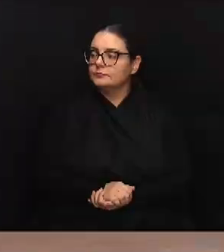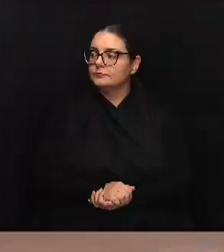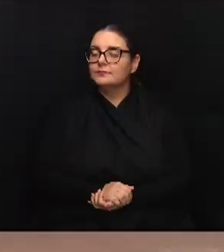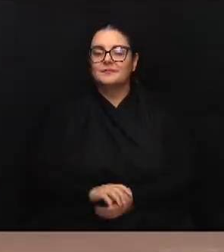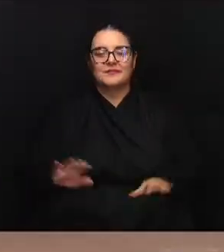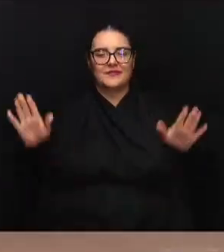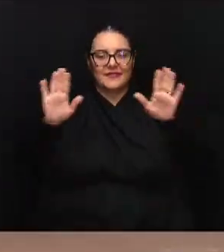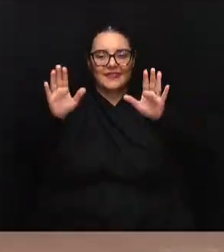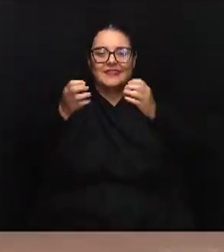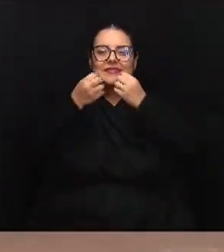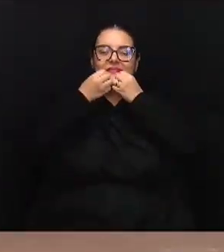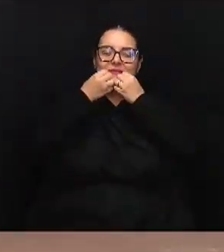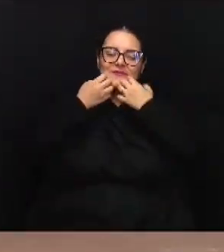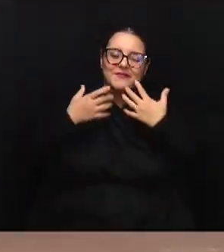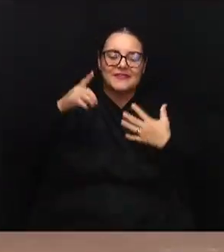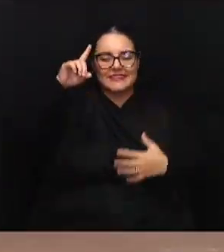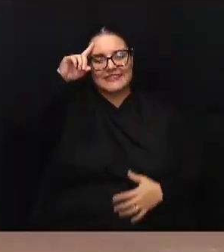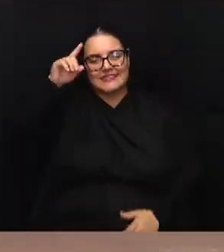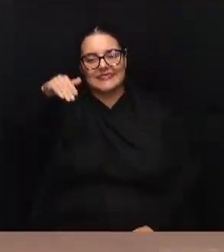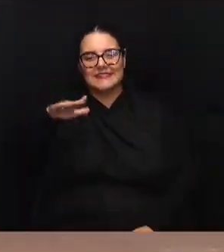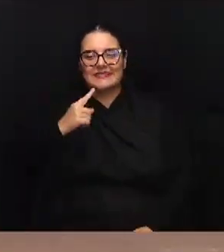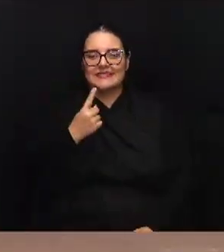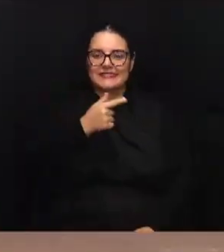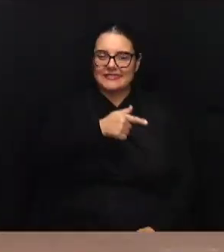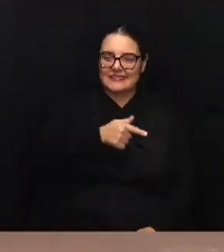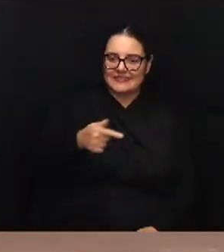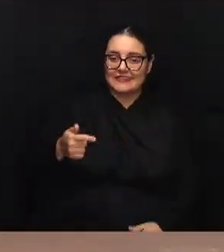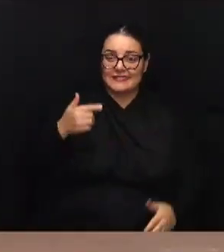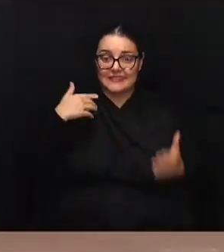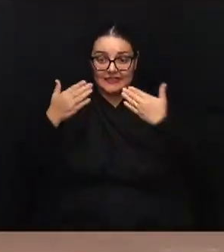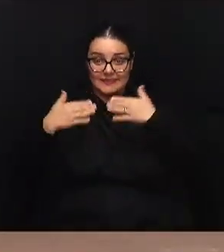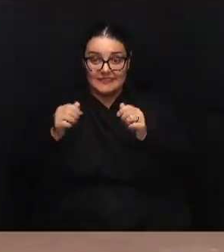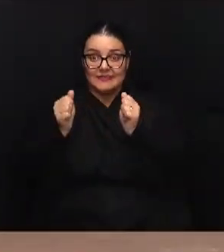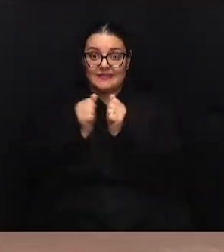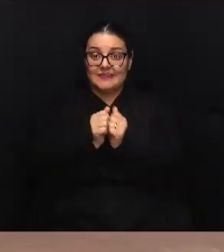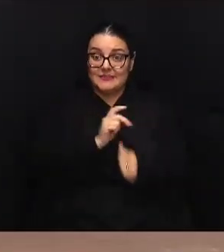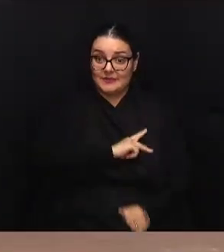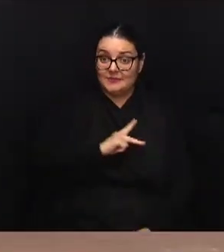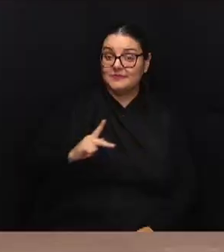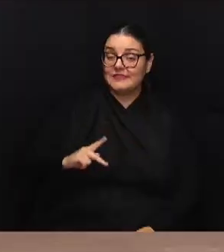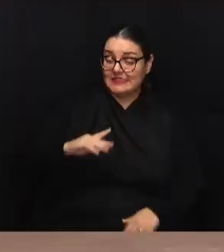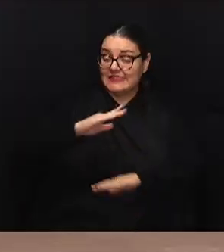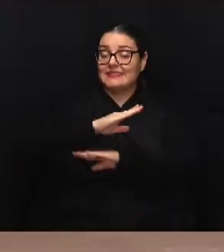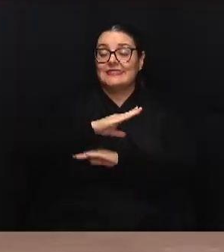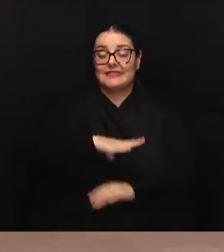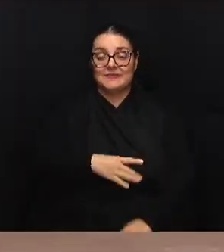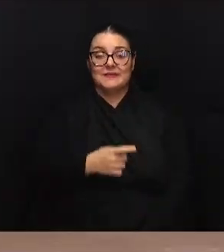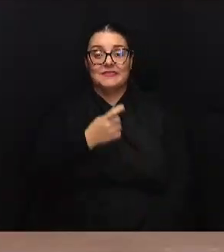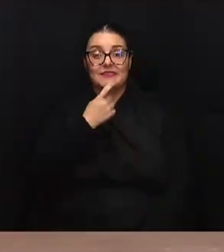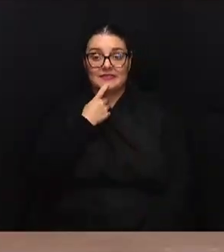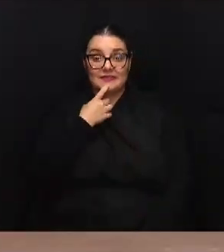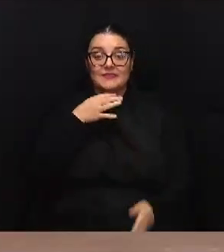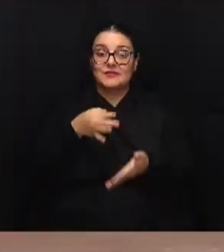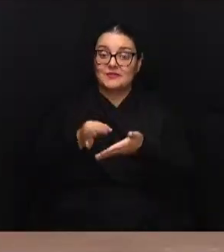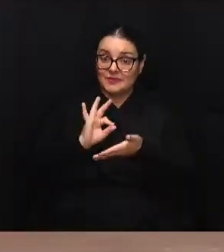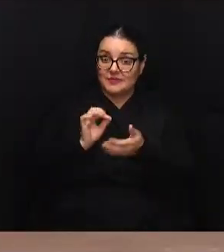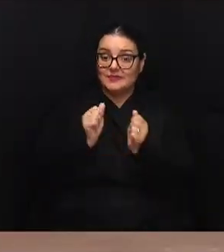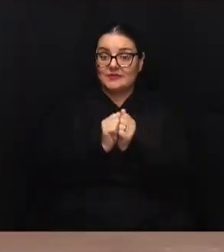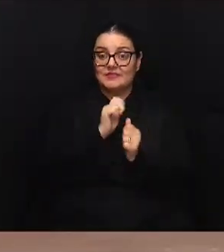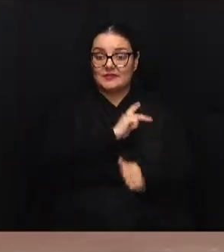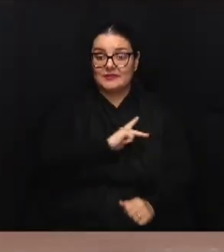Olá, bom dia! Mais uma semana de bate-papo aqui com o presidente da Câmara Municipal de Campinas, no Café com o